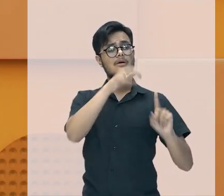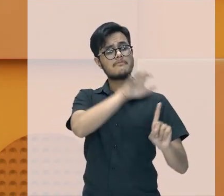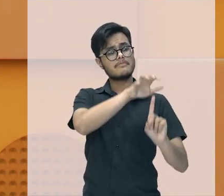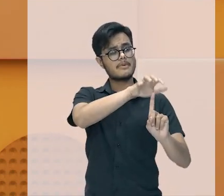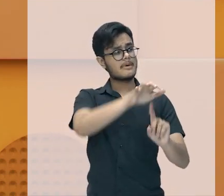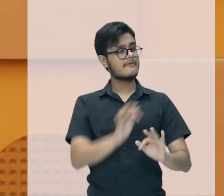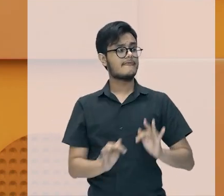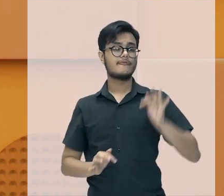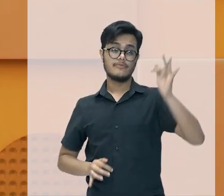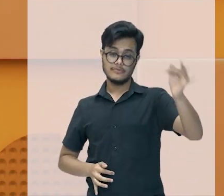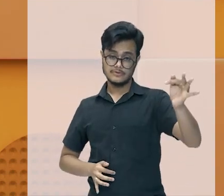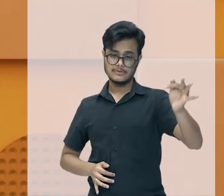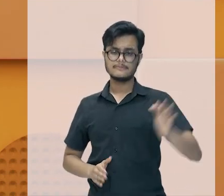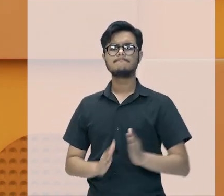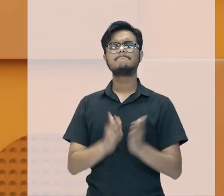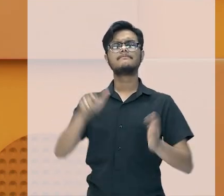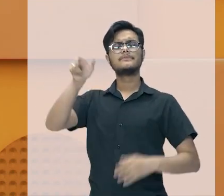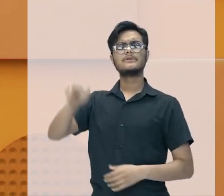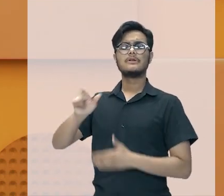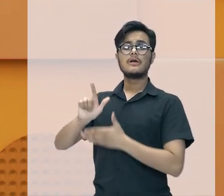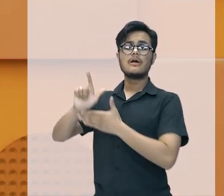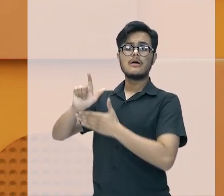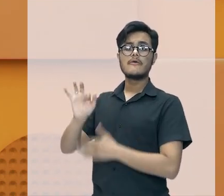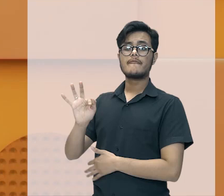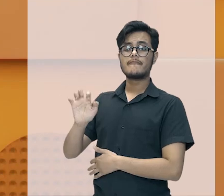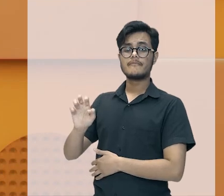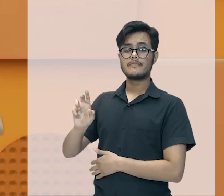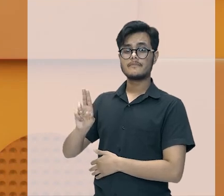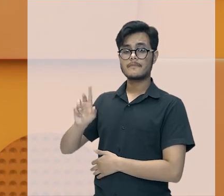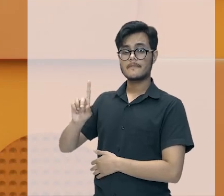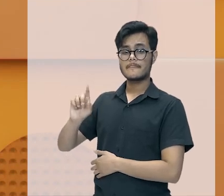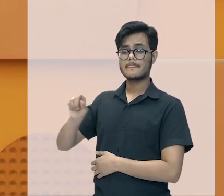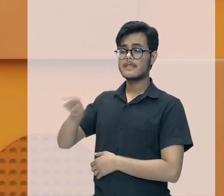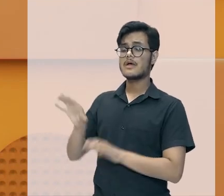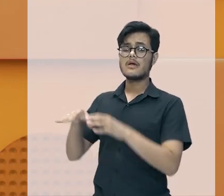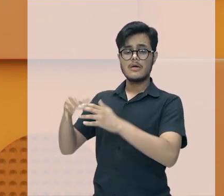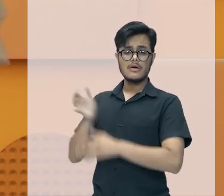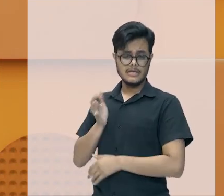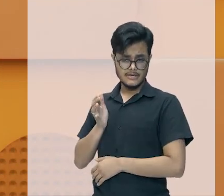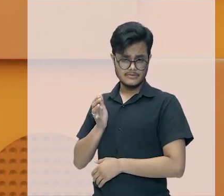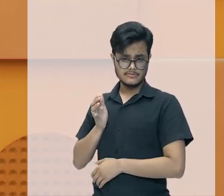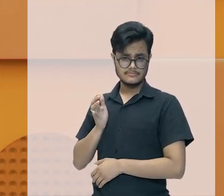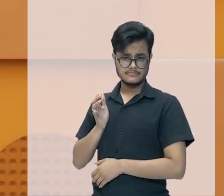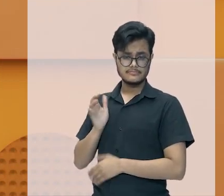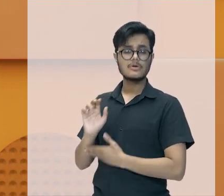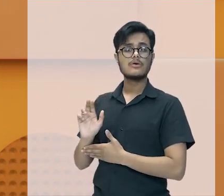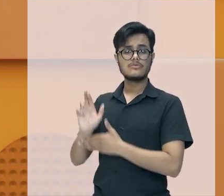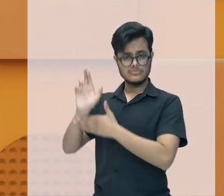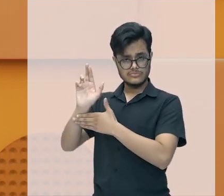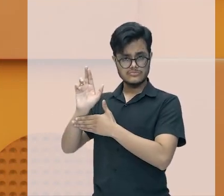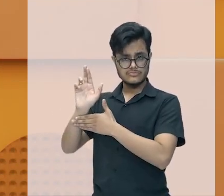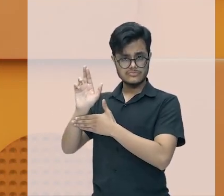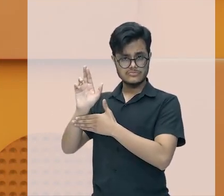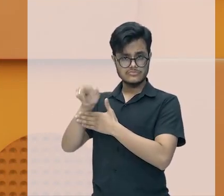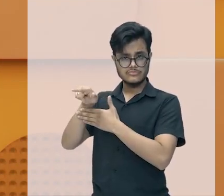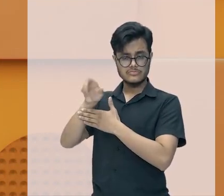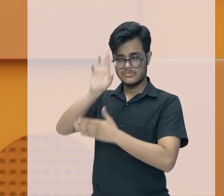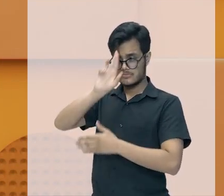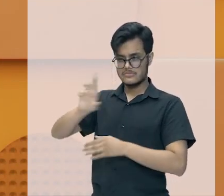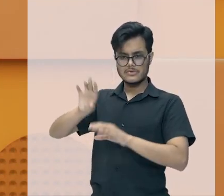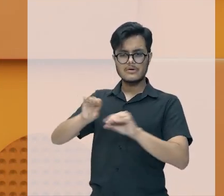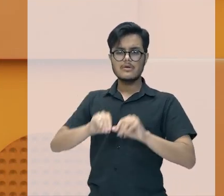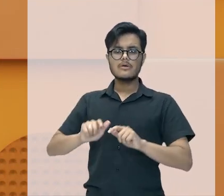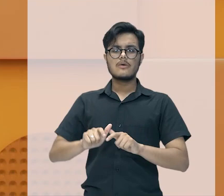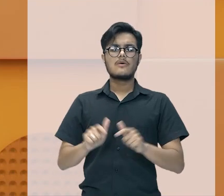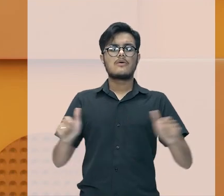geração. Quem era o senhor feudal? O senhor feudal, ele era um membro da nobreza e podia receber as suas propriedades a